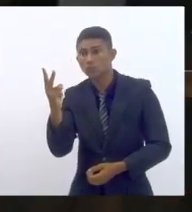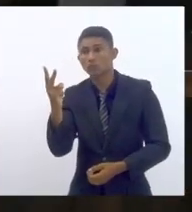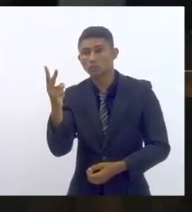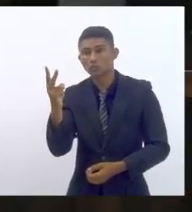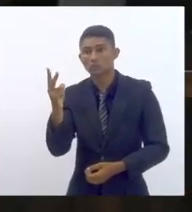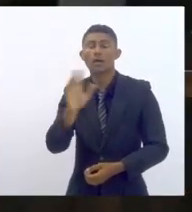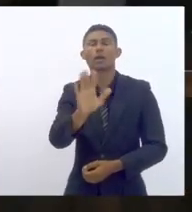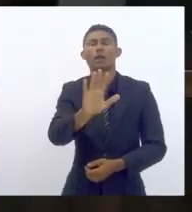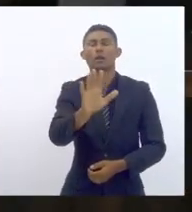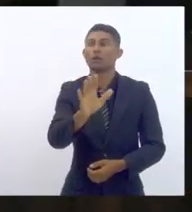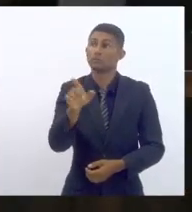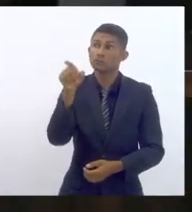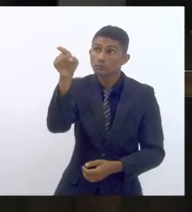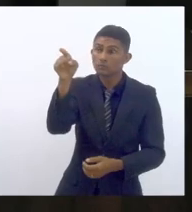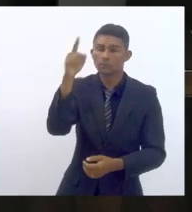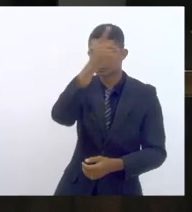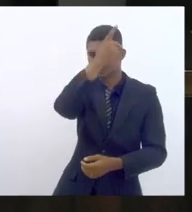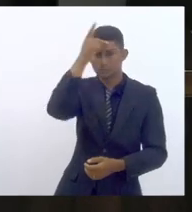duas pessoas